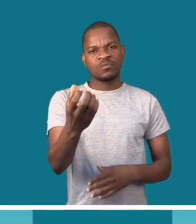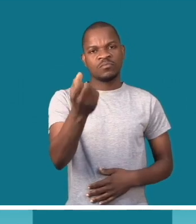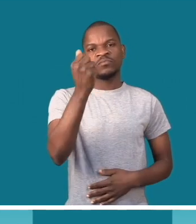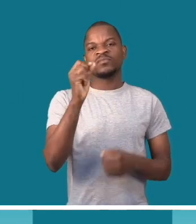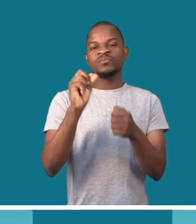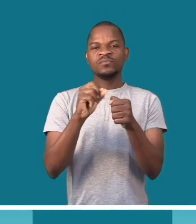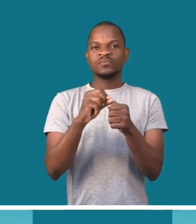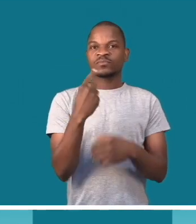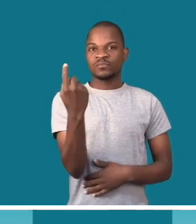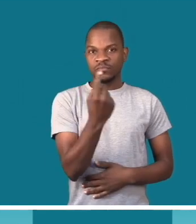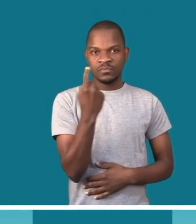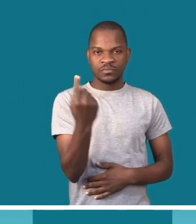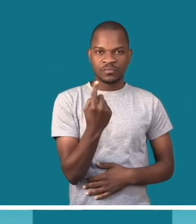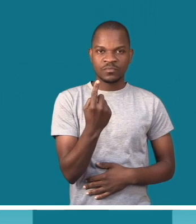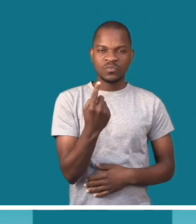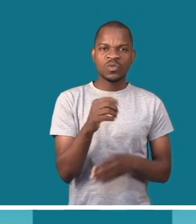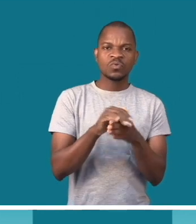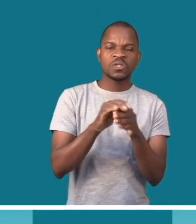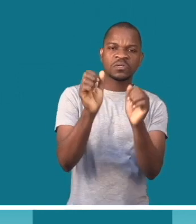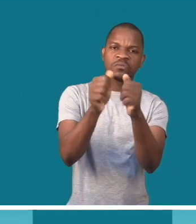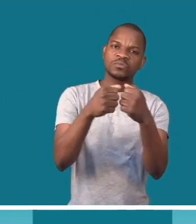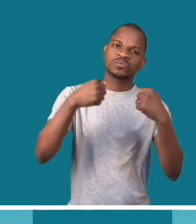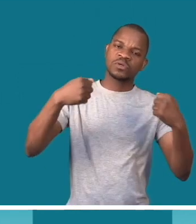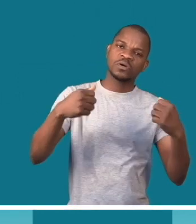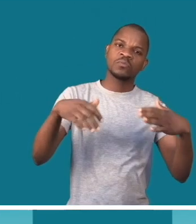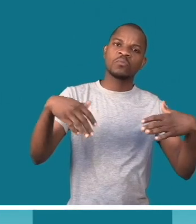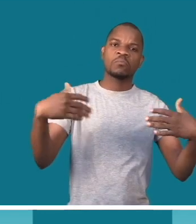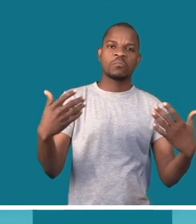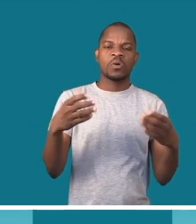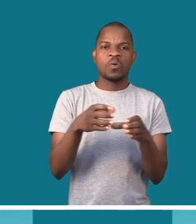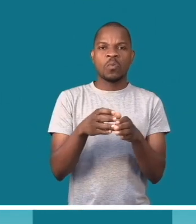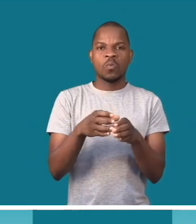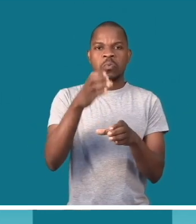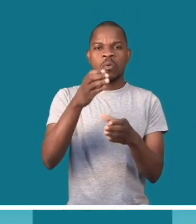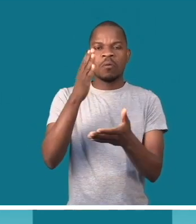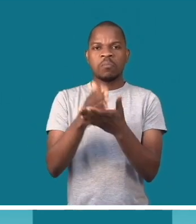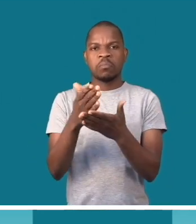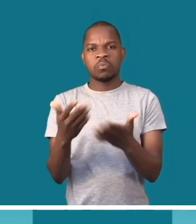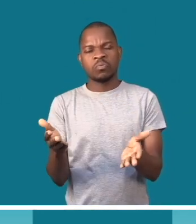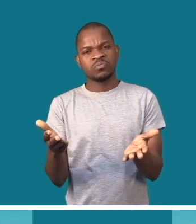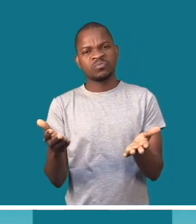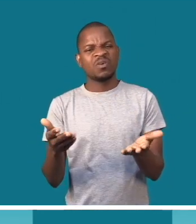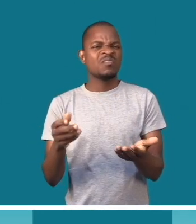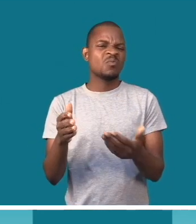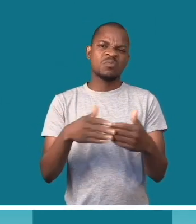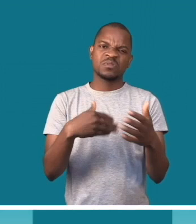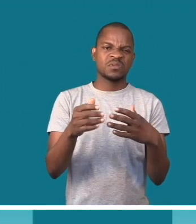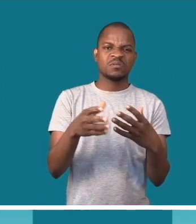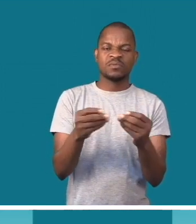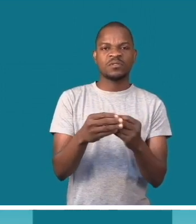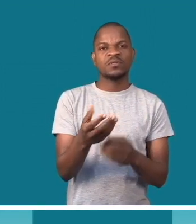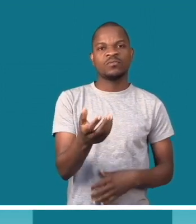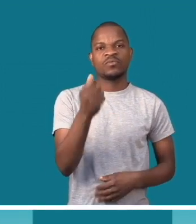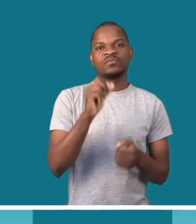levando o jornal, levando também a garrafa que tem em casa e faça algum